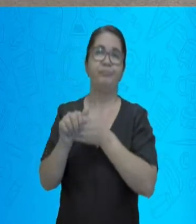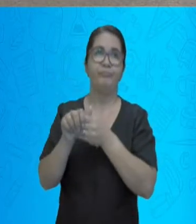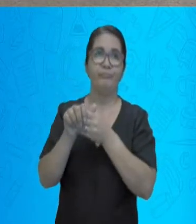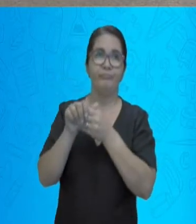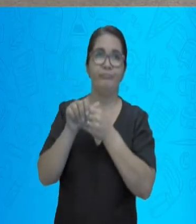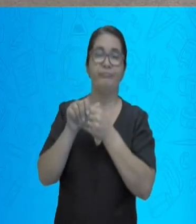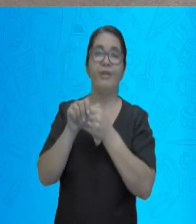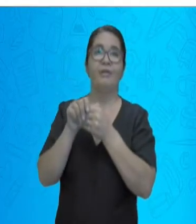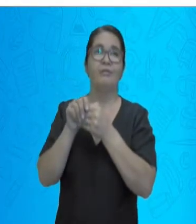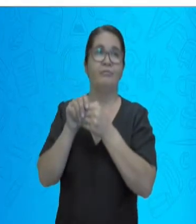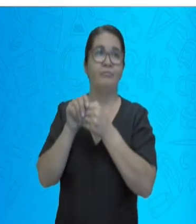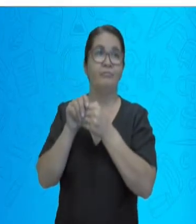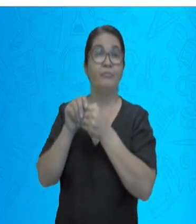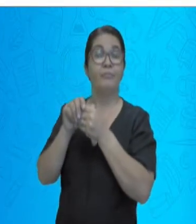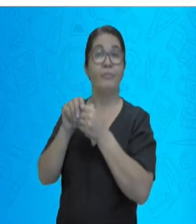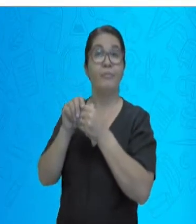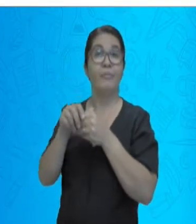letra. Por exemplo,